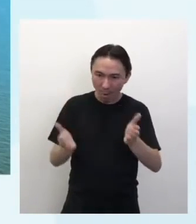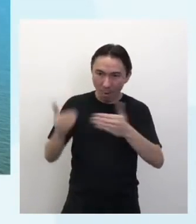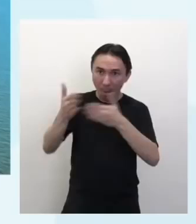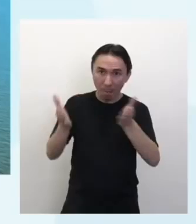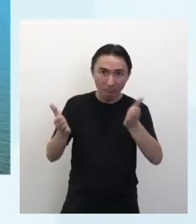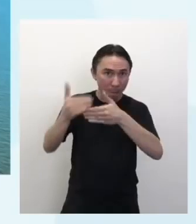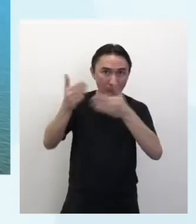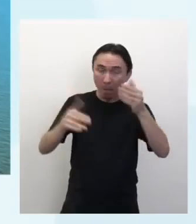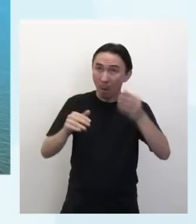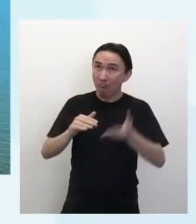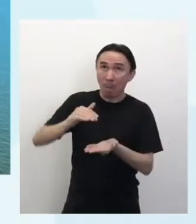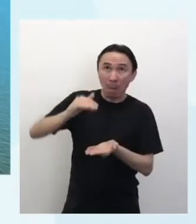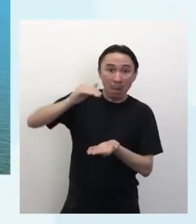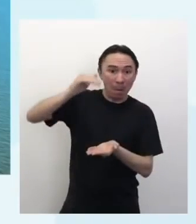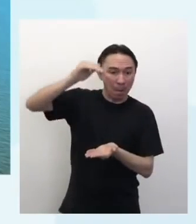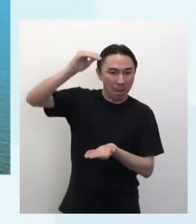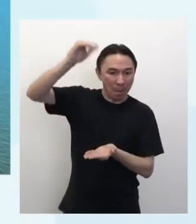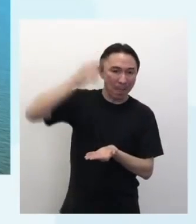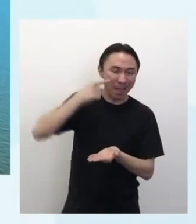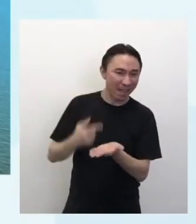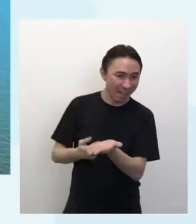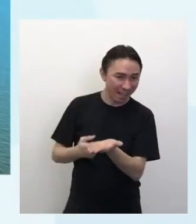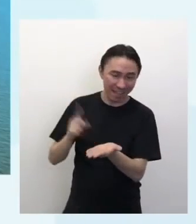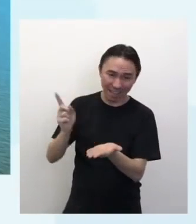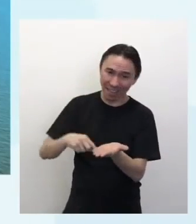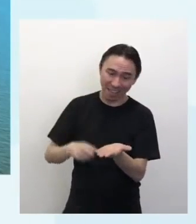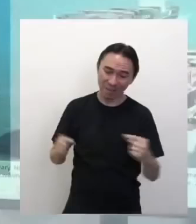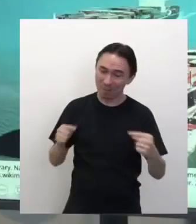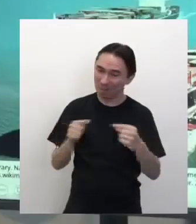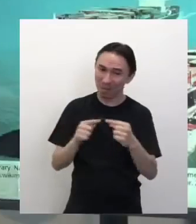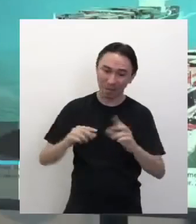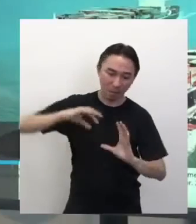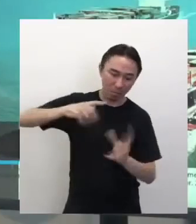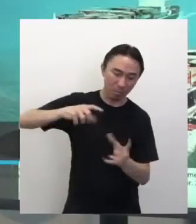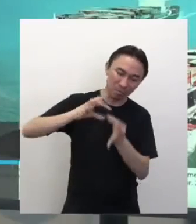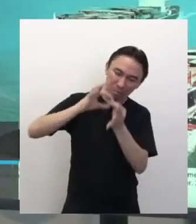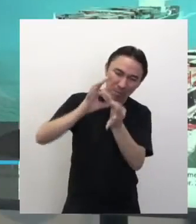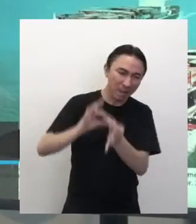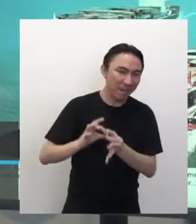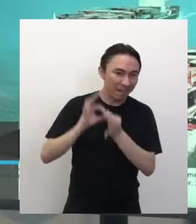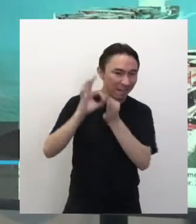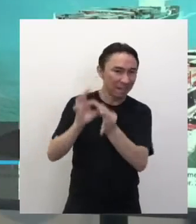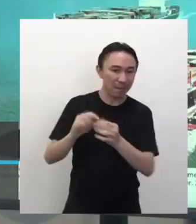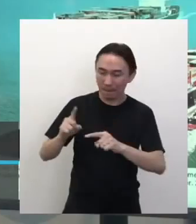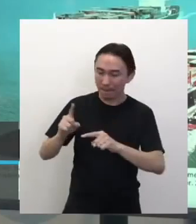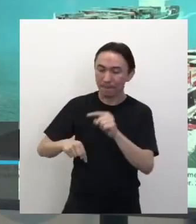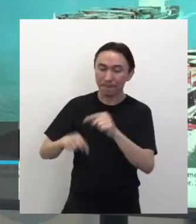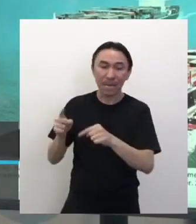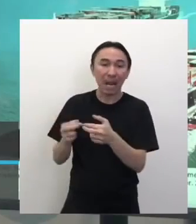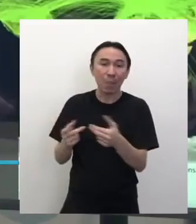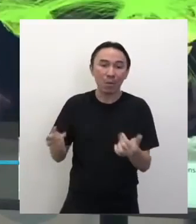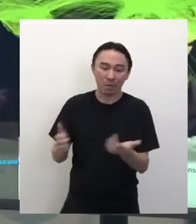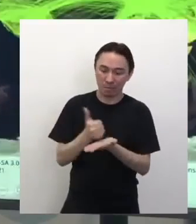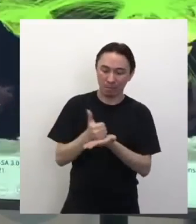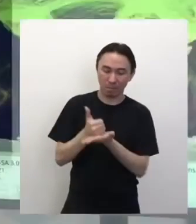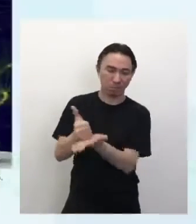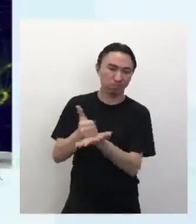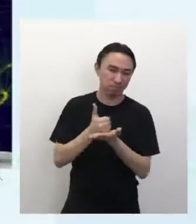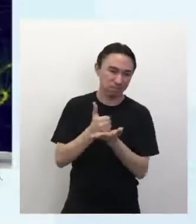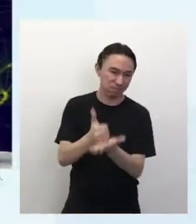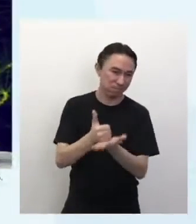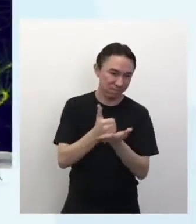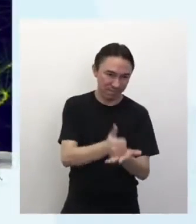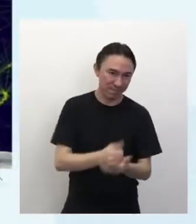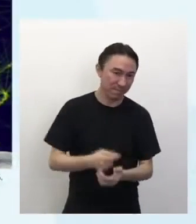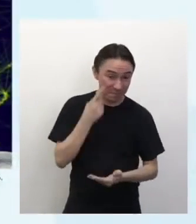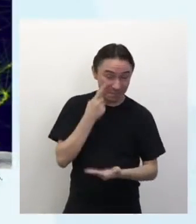fluxo material, que é o fluxo de mercadorias. Já podemos aí até para ir para a próxima tela, né, porque o tempo está